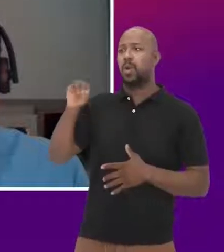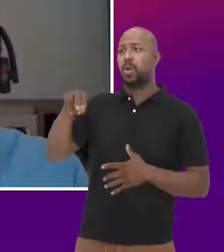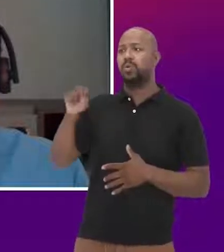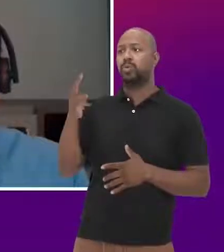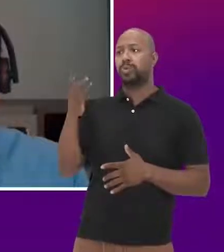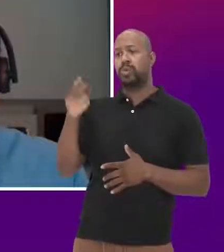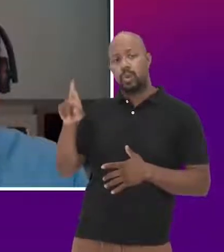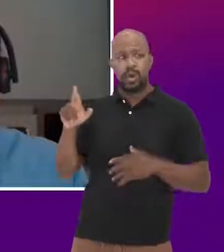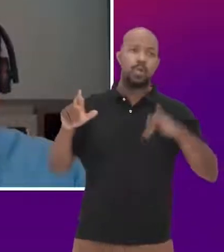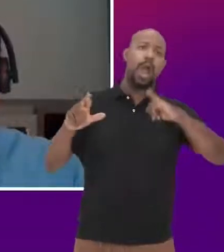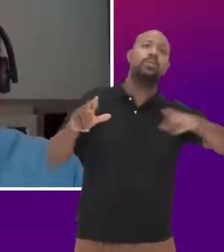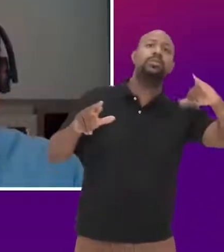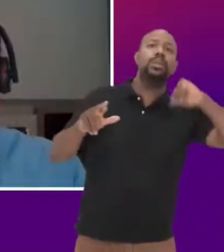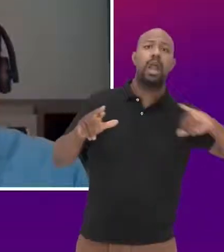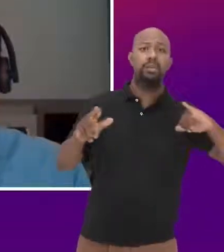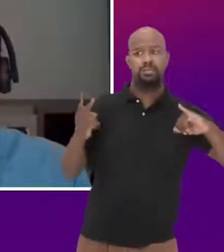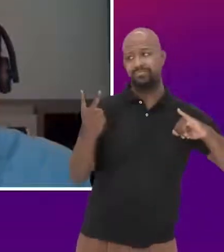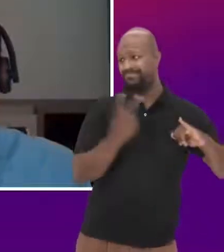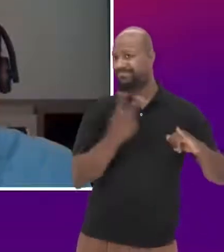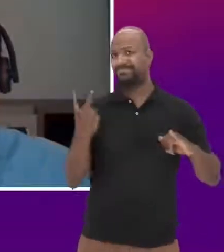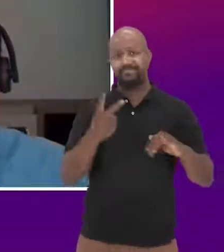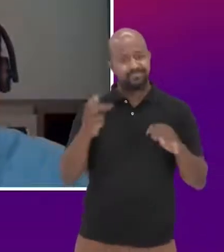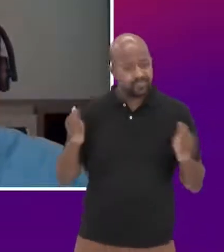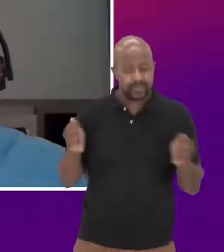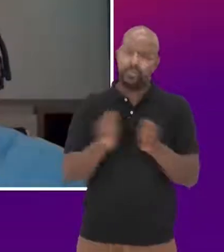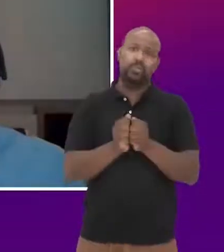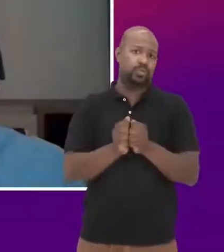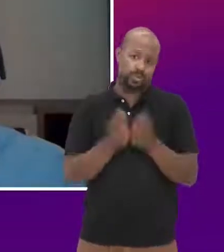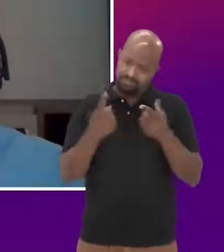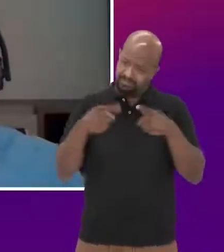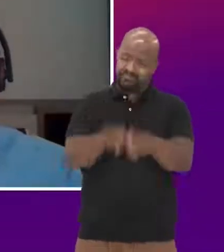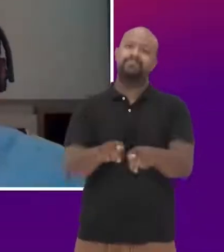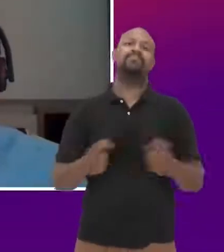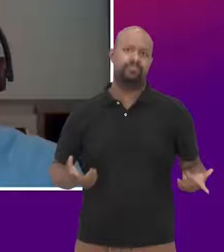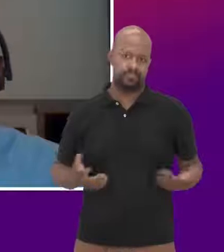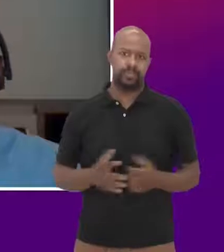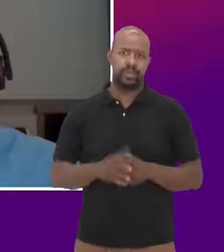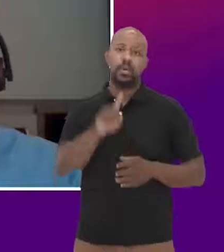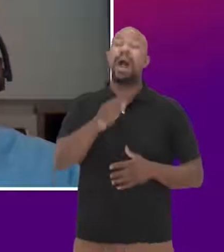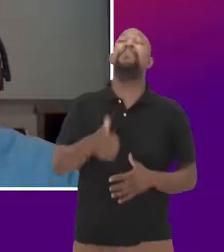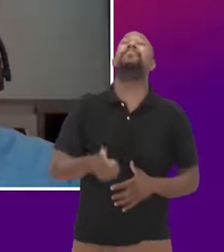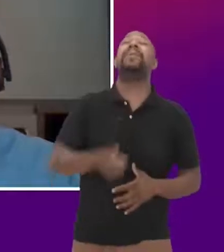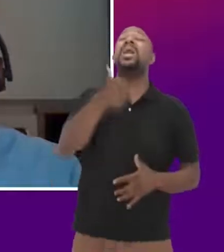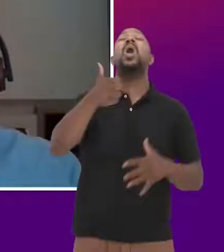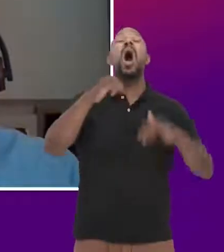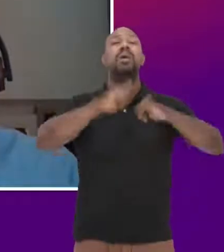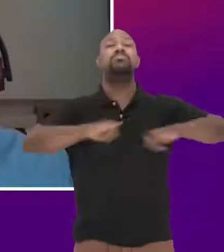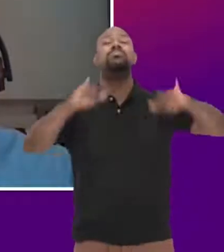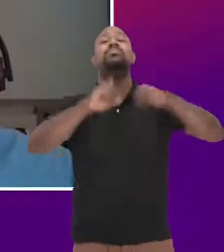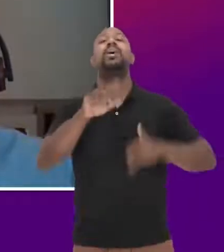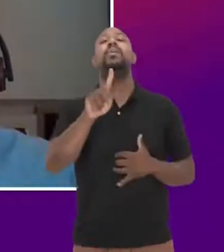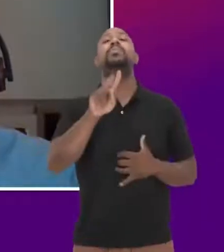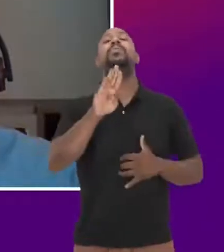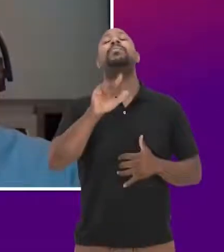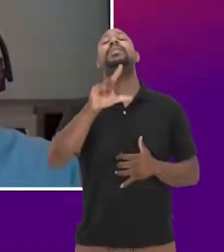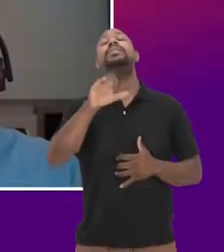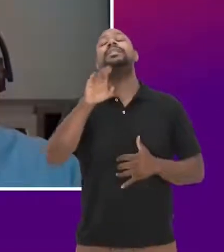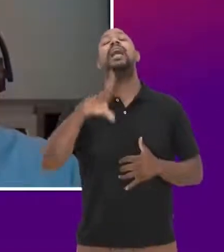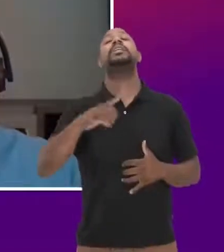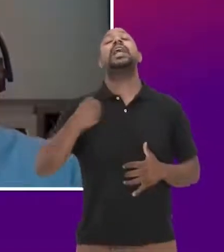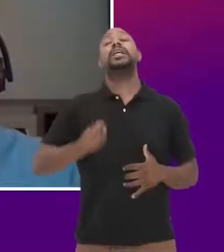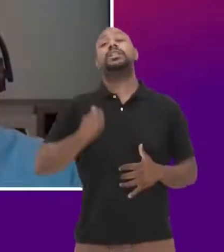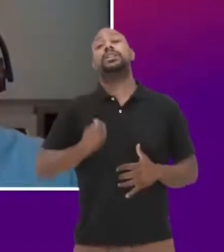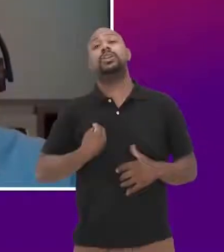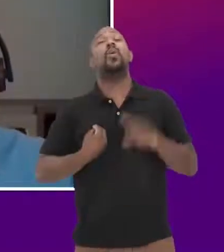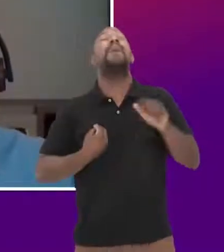e sem o anunciante. Ou seja, qual era a melhor publicidade que existia e qual é a